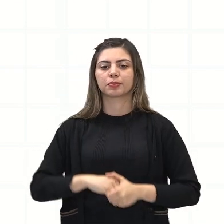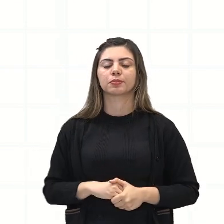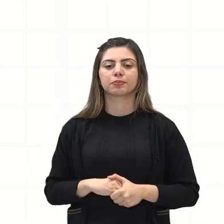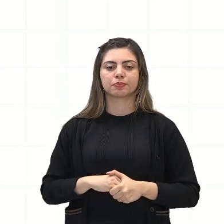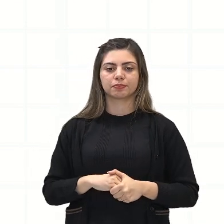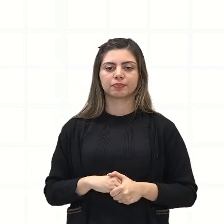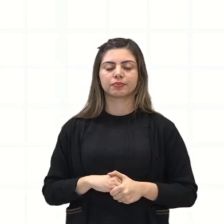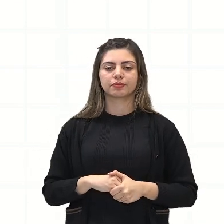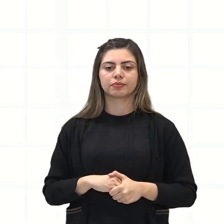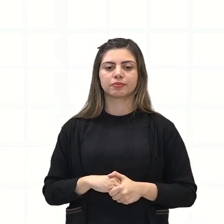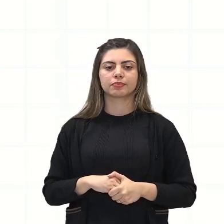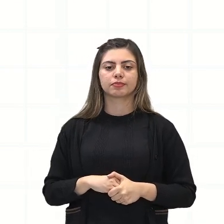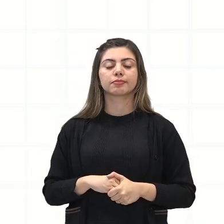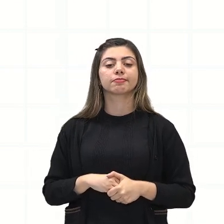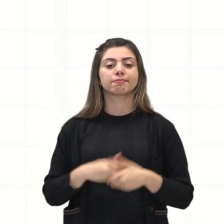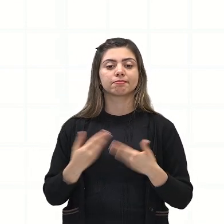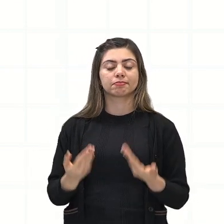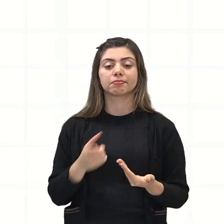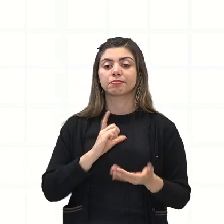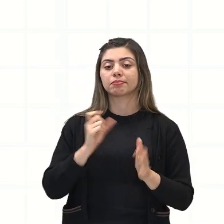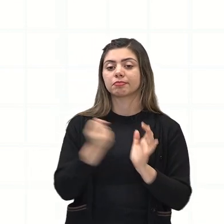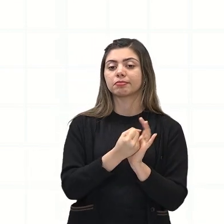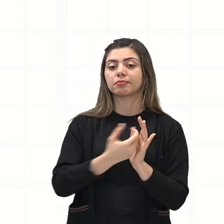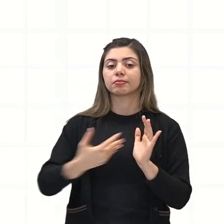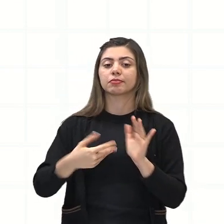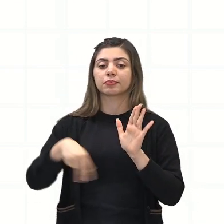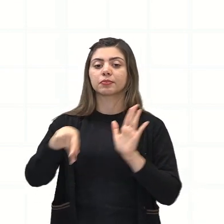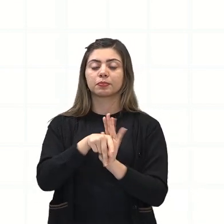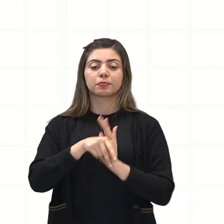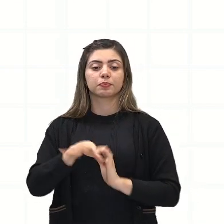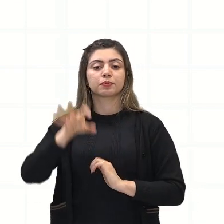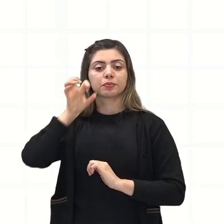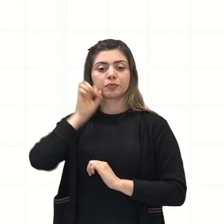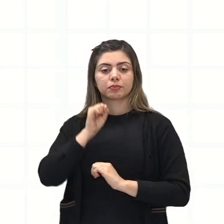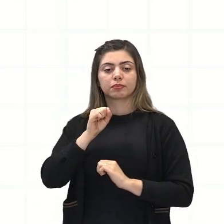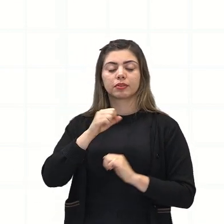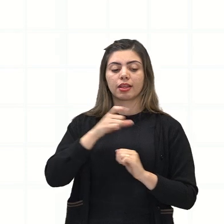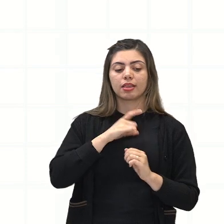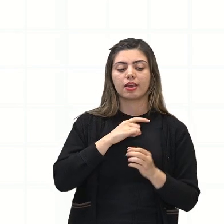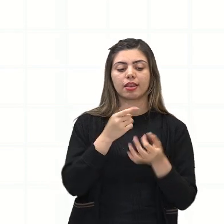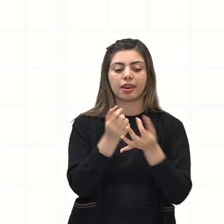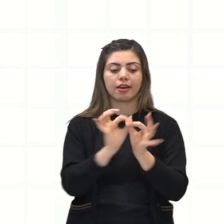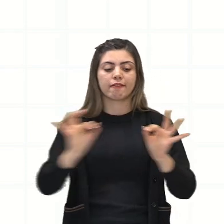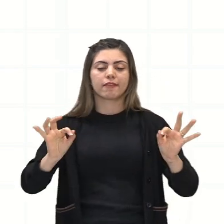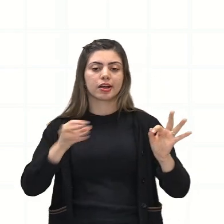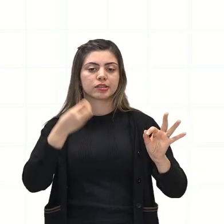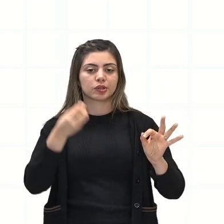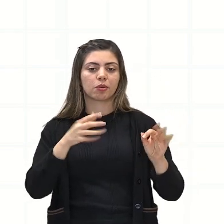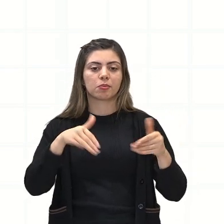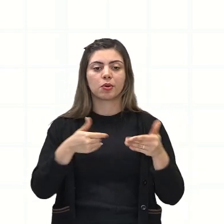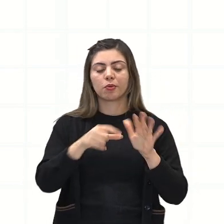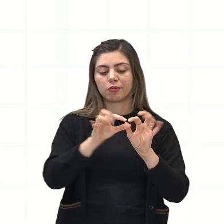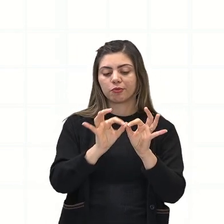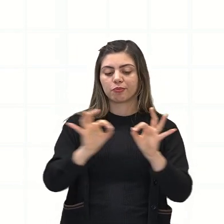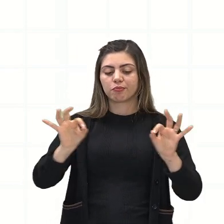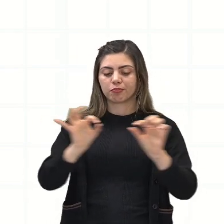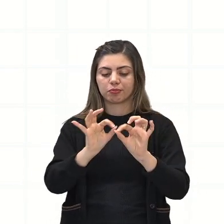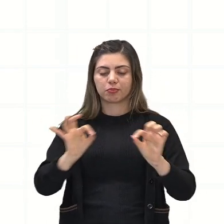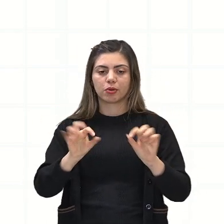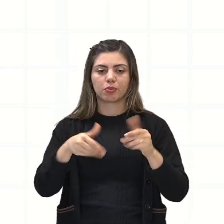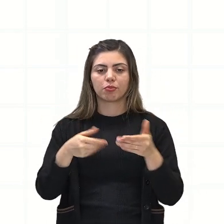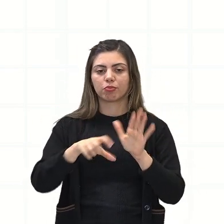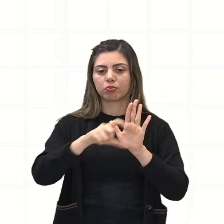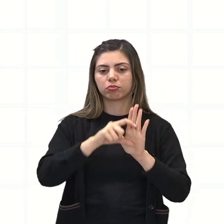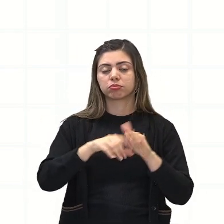vão soar, nas suas características auditivas e na sua organização dentro de uma frase, verso ou estrofe. É claro que as